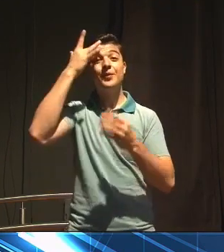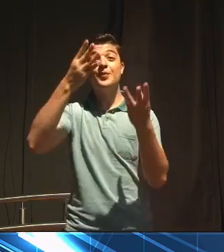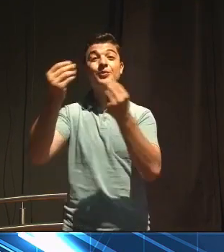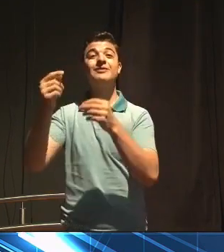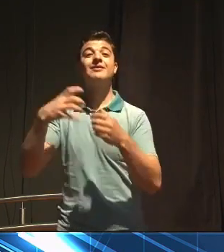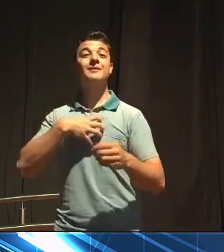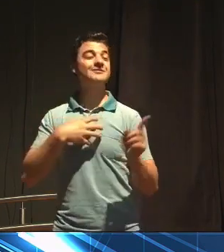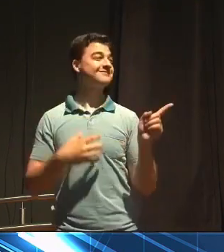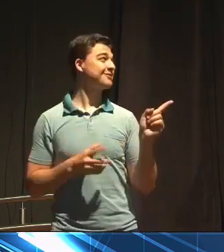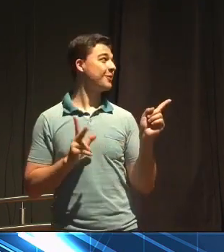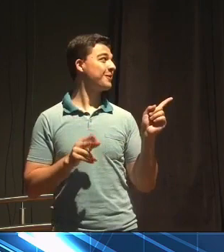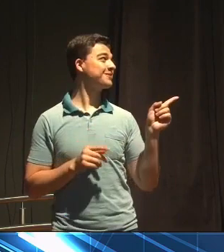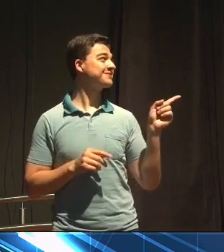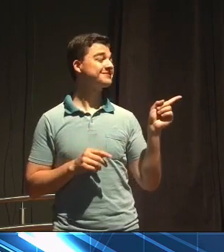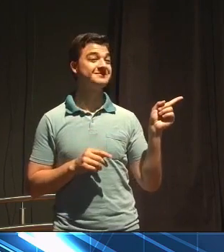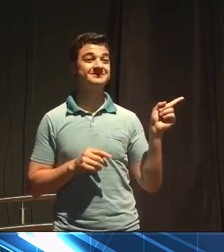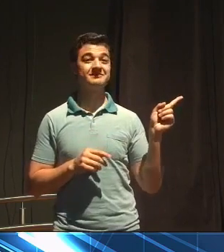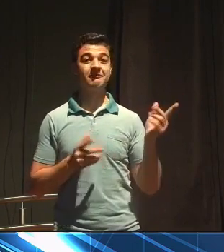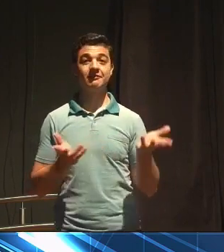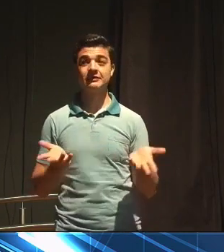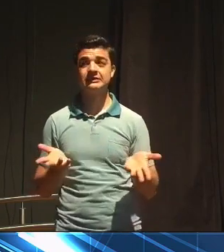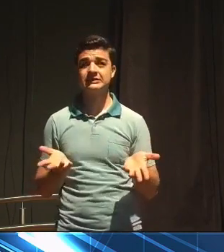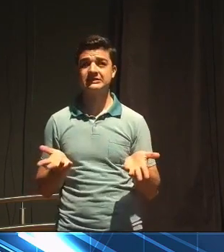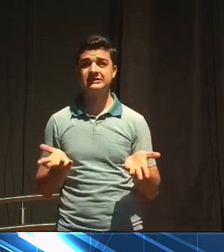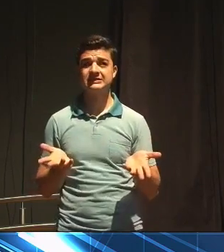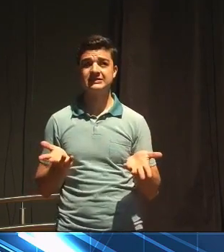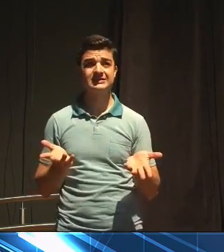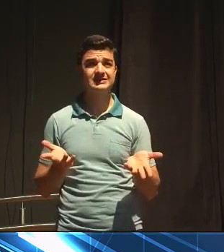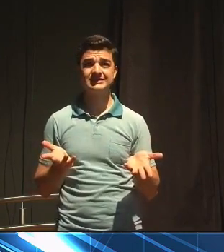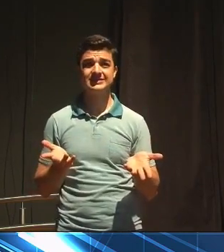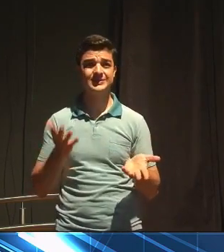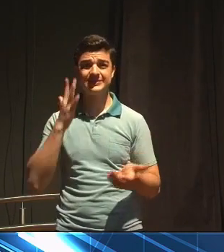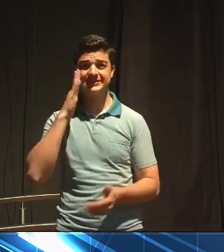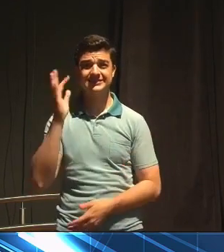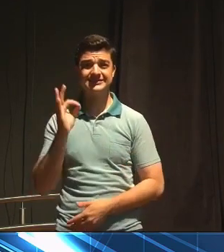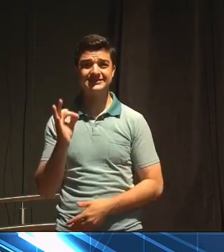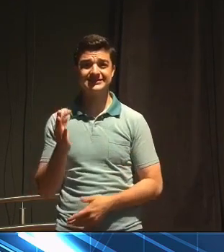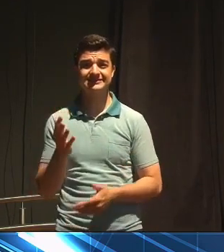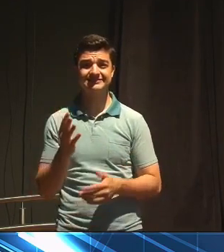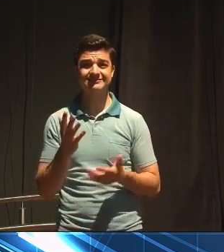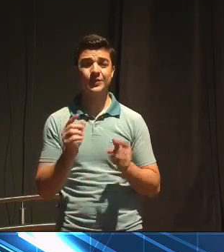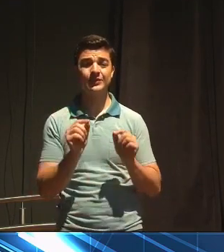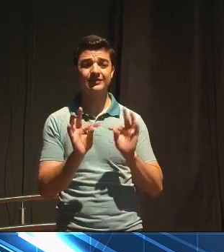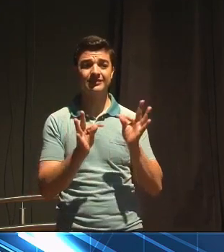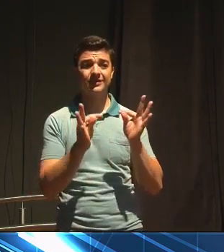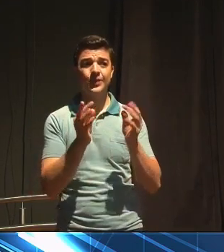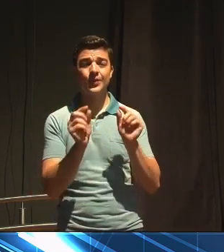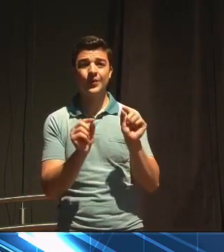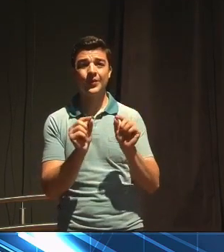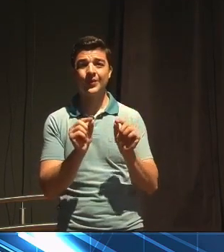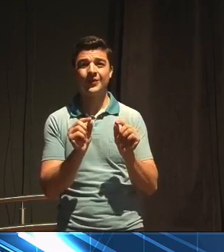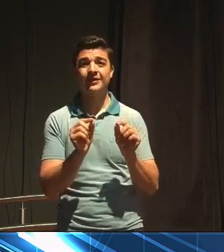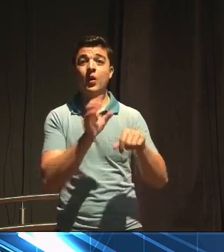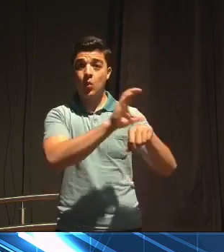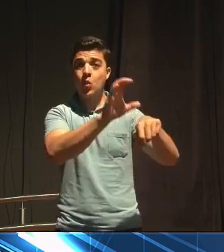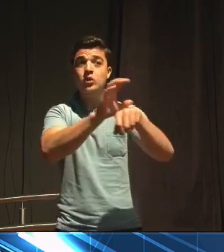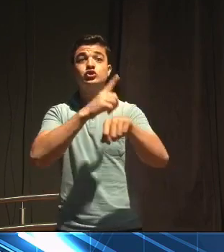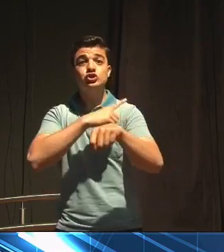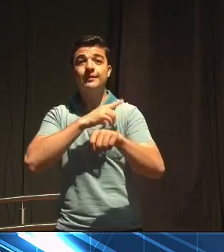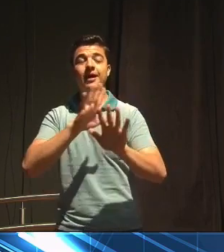que eu vou começar a entender esse negócio? Não tá claro. Porque a gente que trabalha com tecnologia tem uma